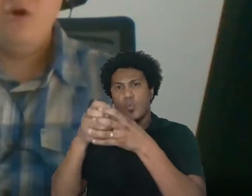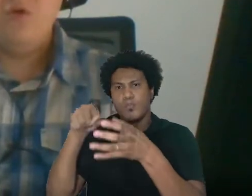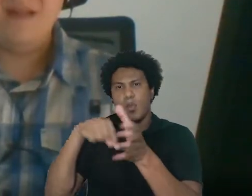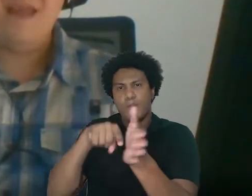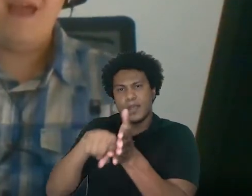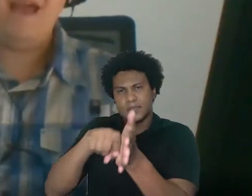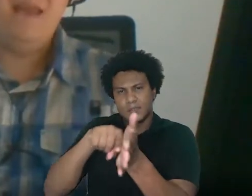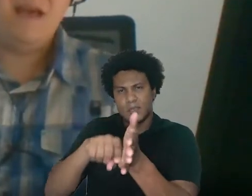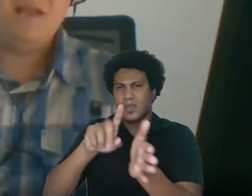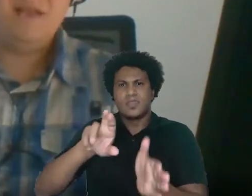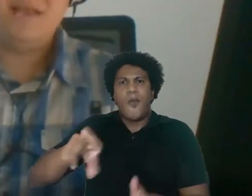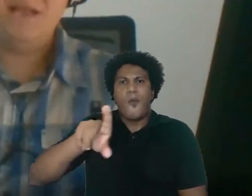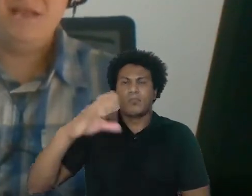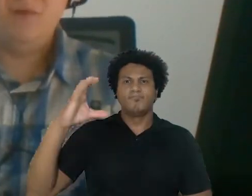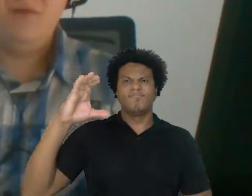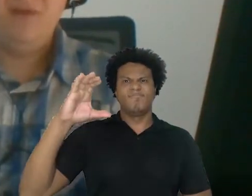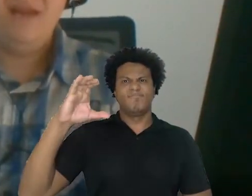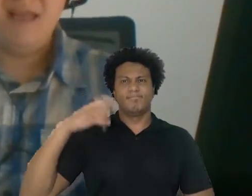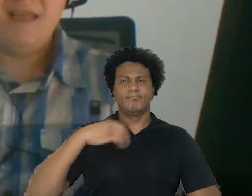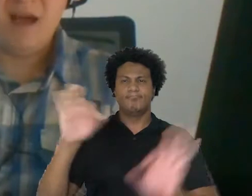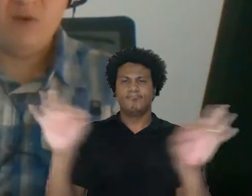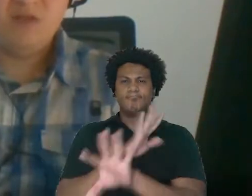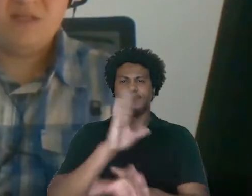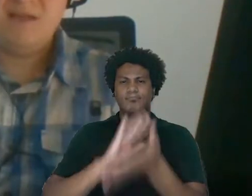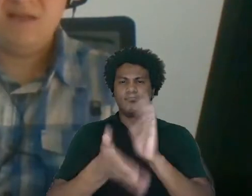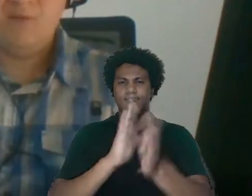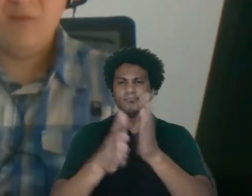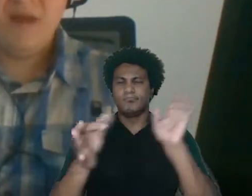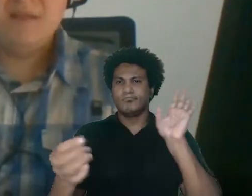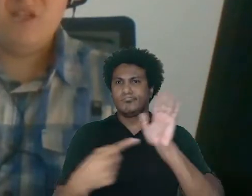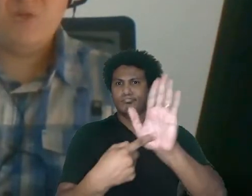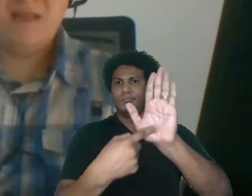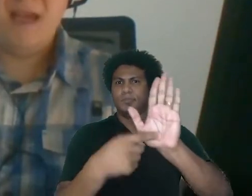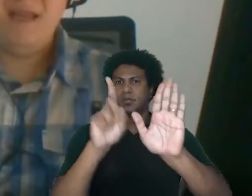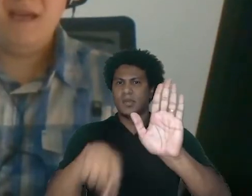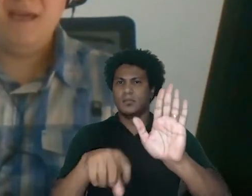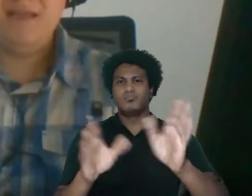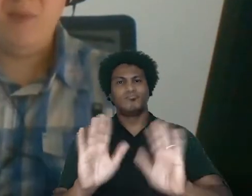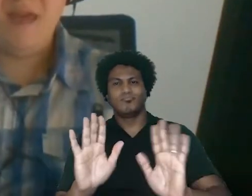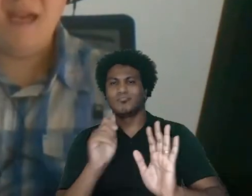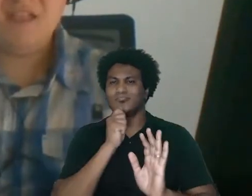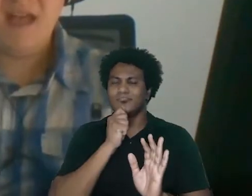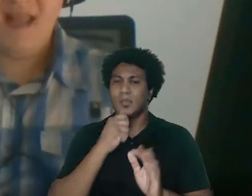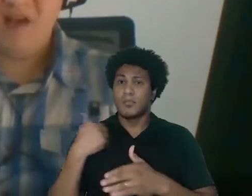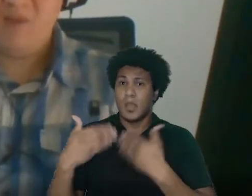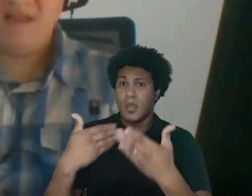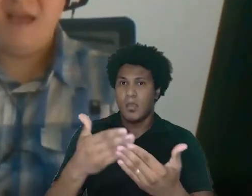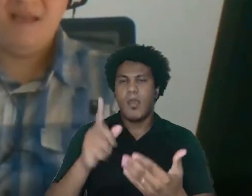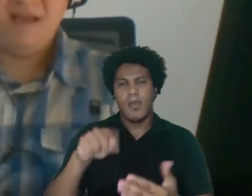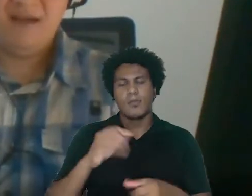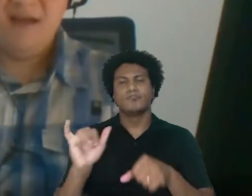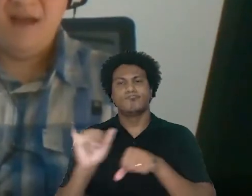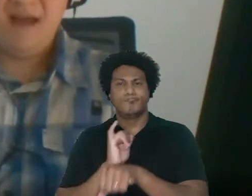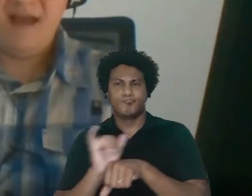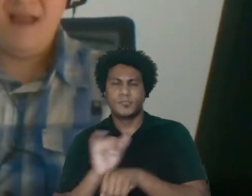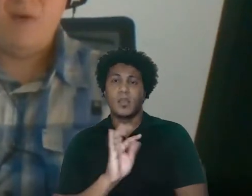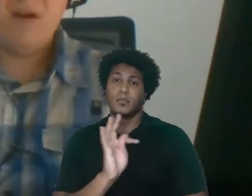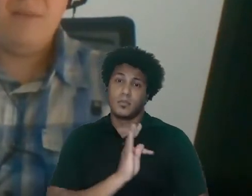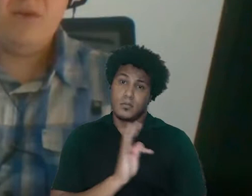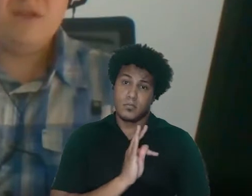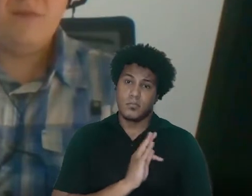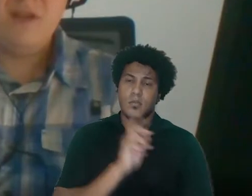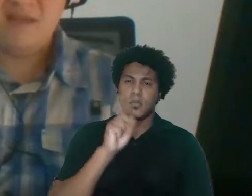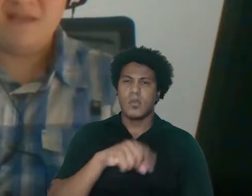ou uma técnica que já está desenvolvida. Ainda que a audiodescrição seja uma técnica incipiente, ela é uma técnica. Ela